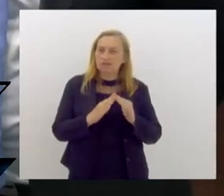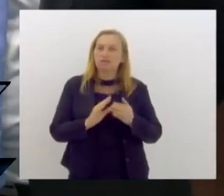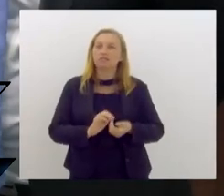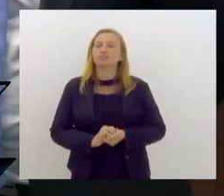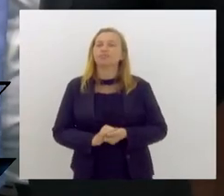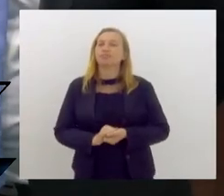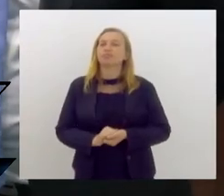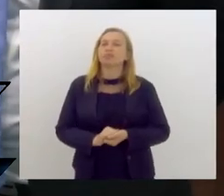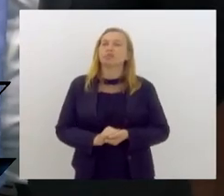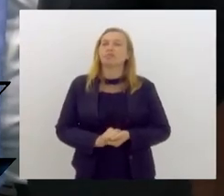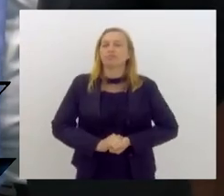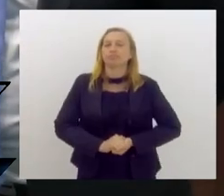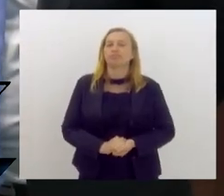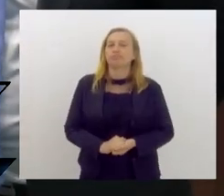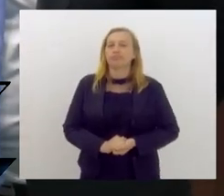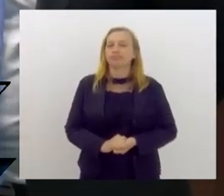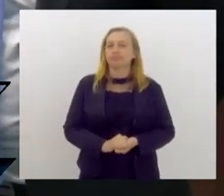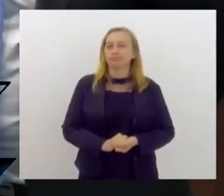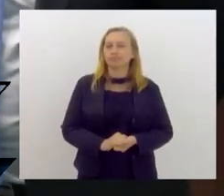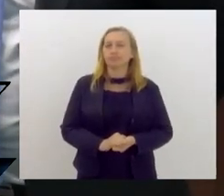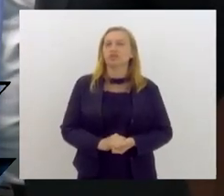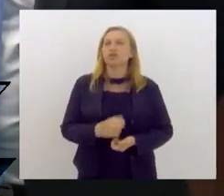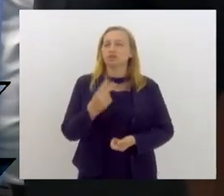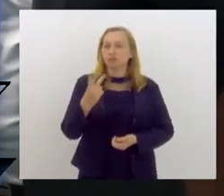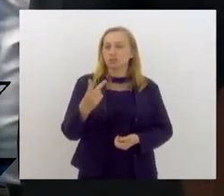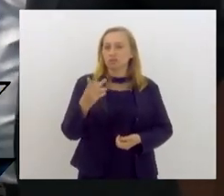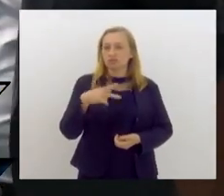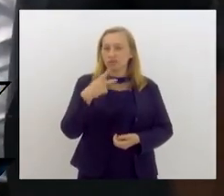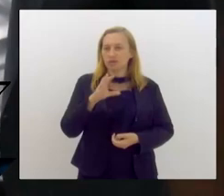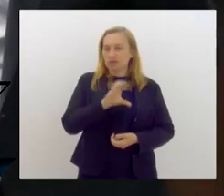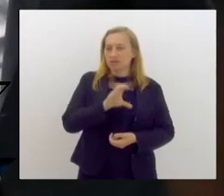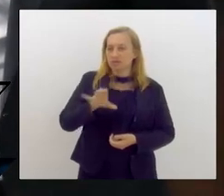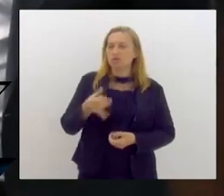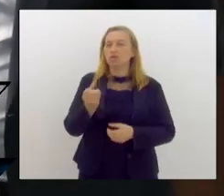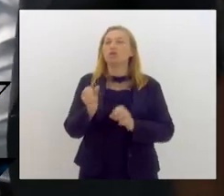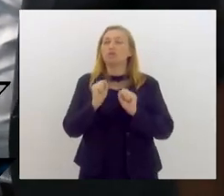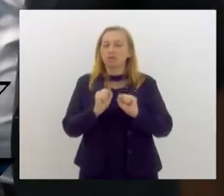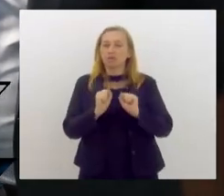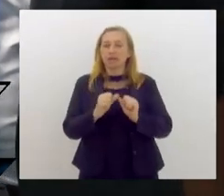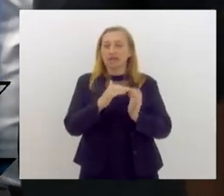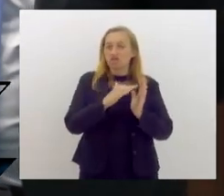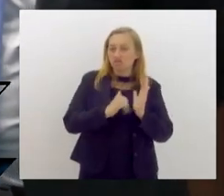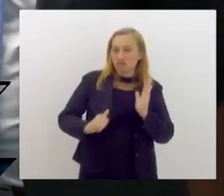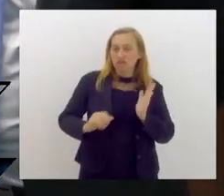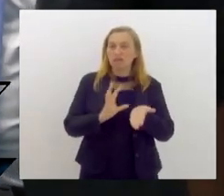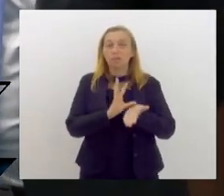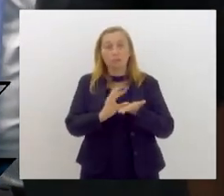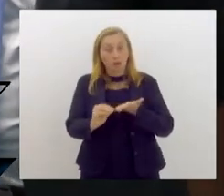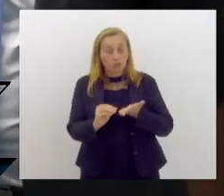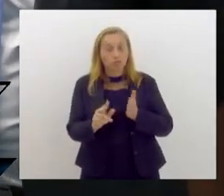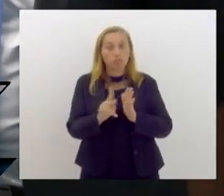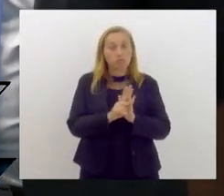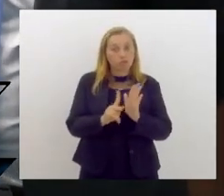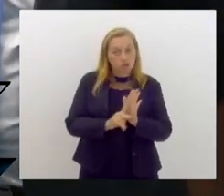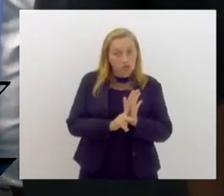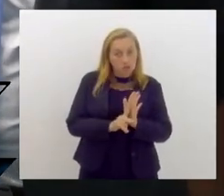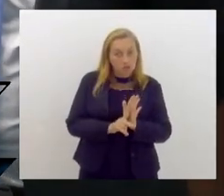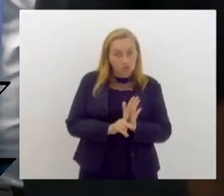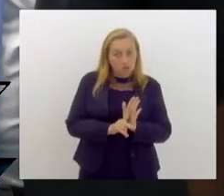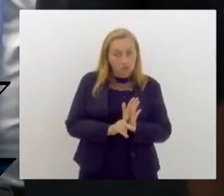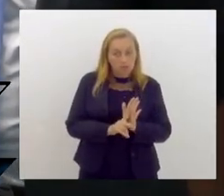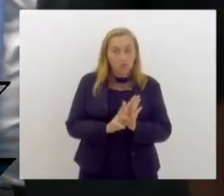que, no âmbito dos pareceres da CCJ, poderá retirar o projeto de pauta o autor,